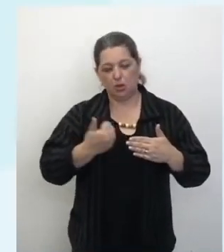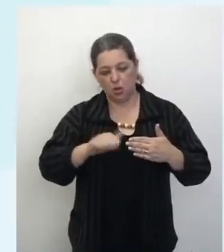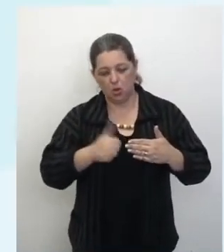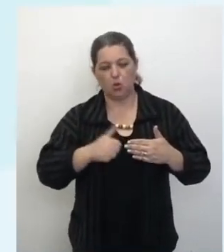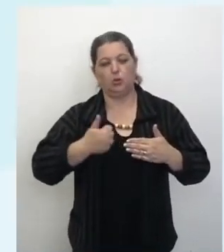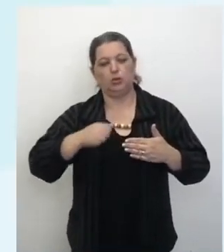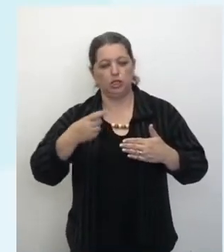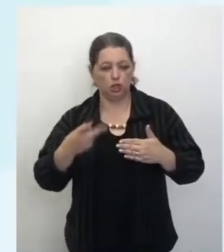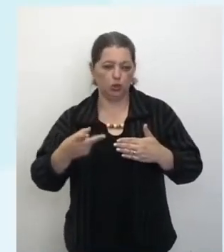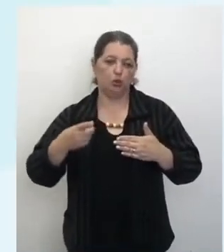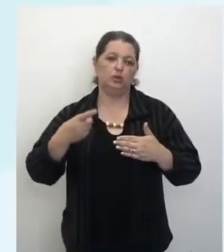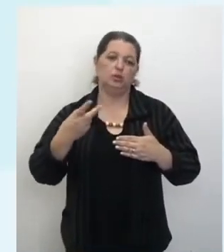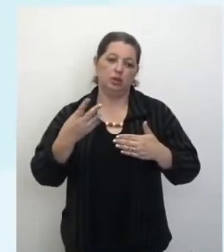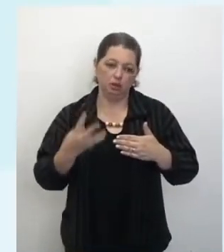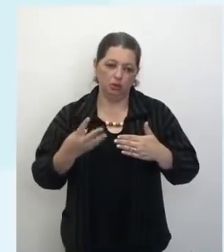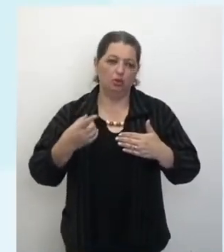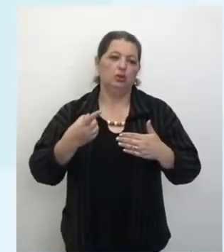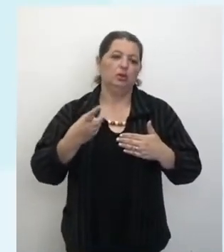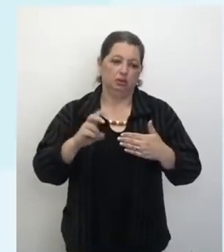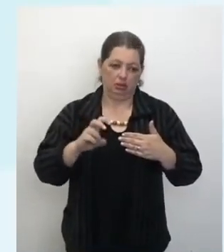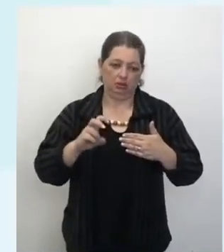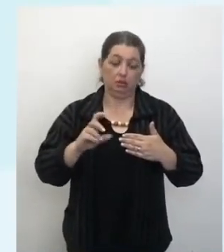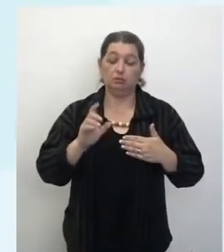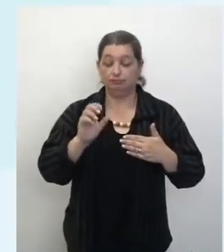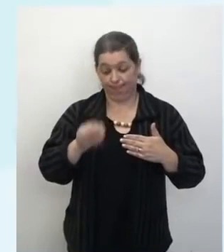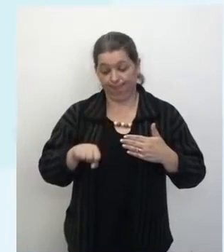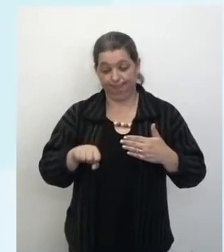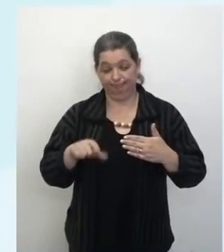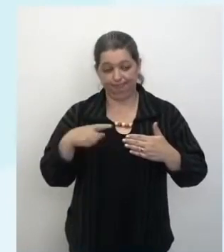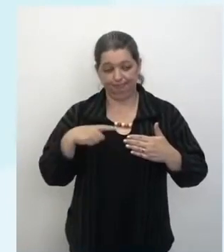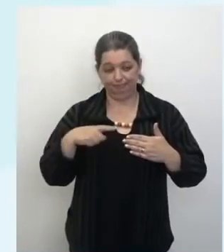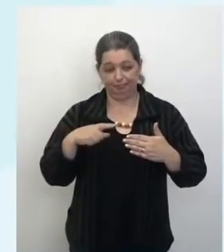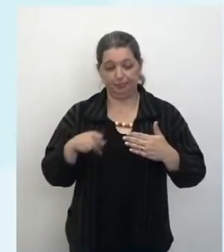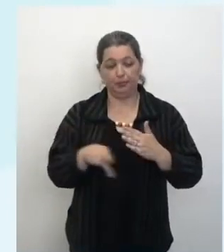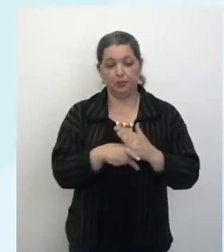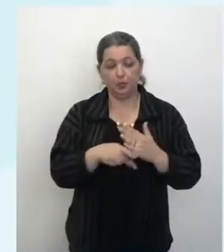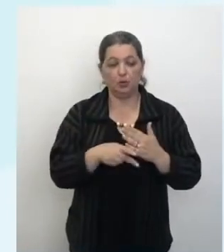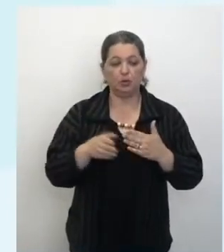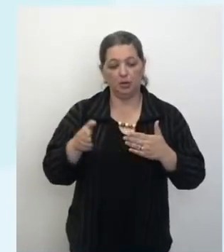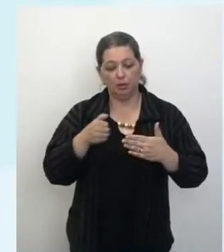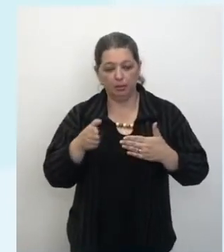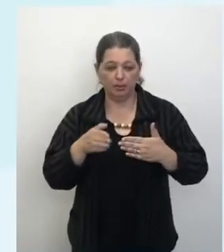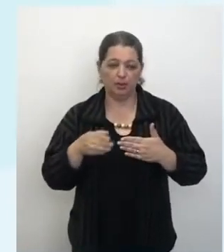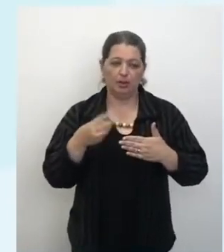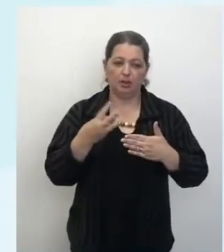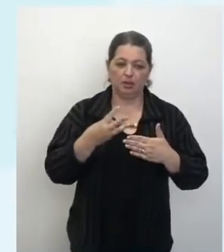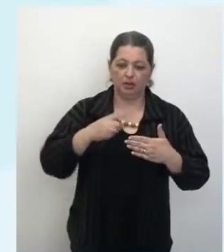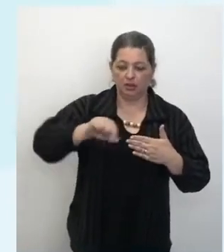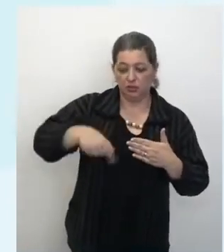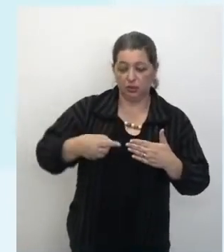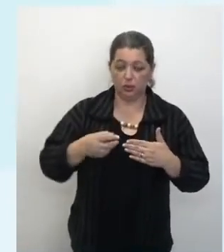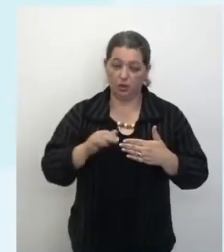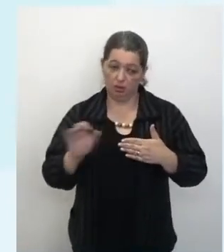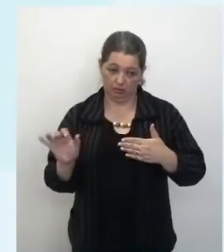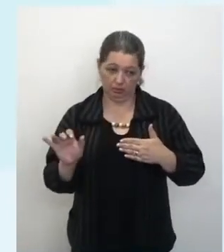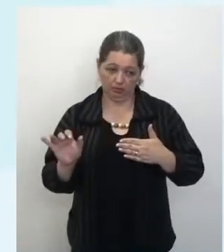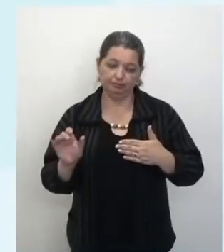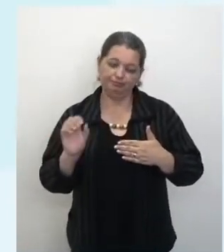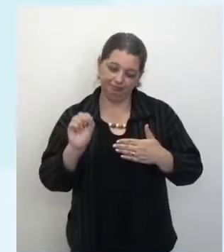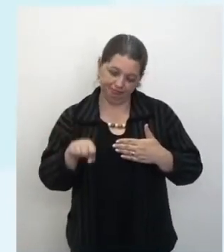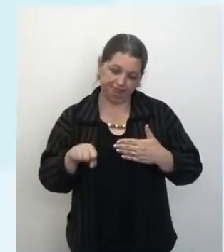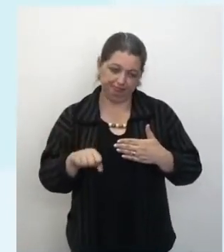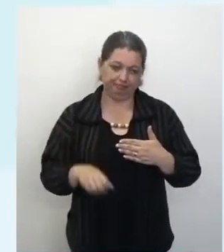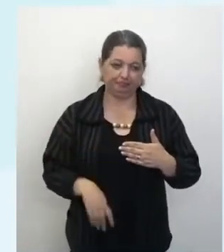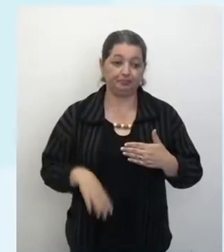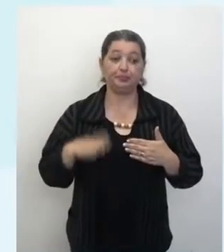12, raiz de 13, raiz de 14, raiz de 15? É. E esses valores vão ser entre 3 e 4, 3, alguma coisinha? É. Ah,